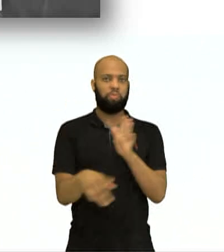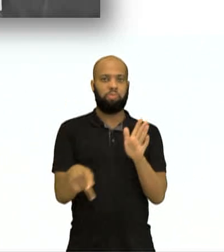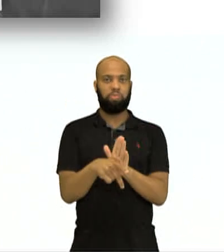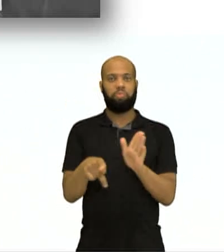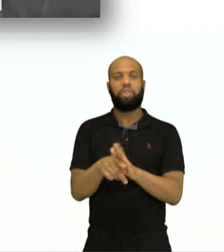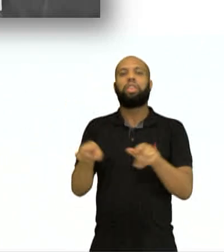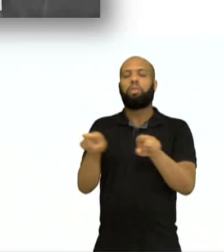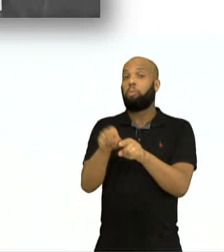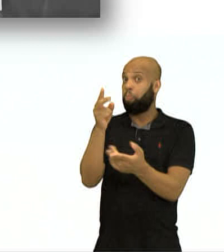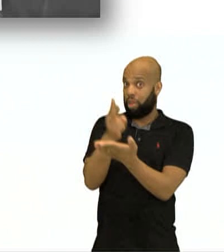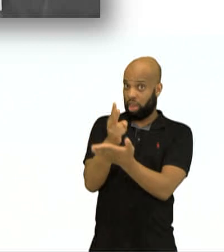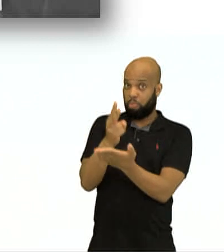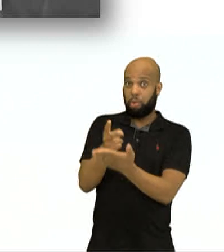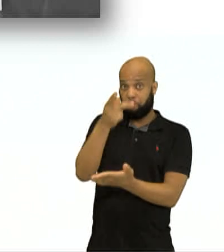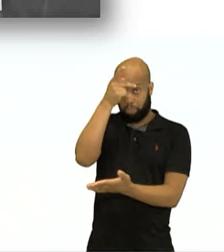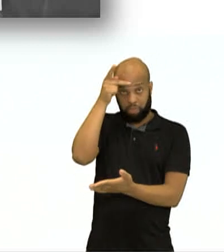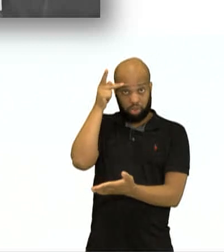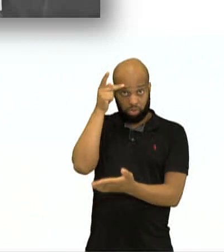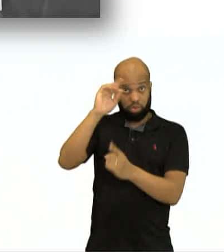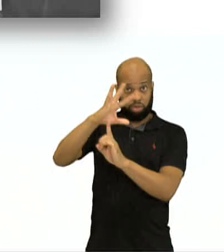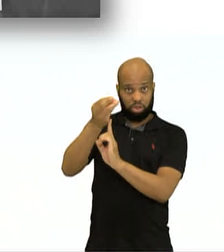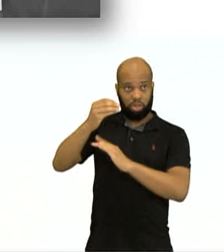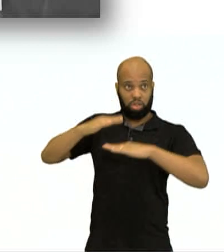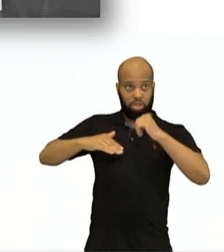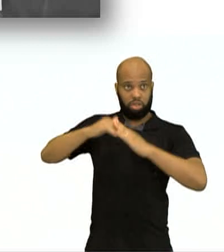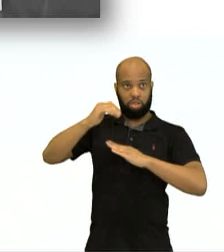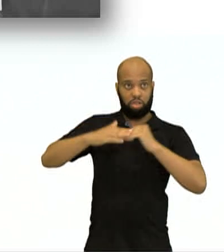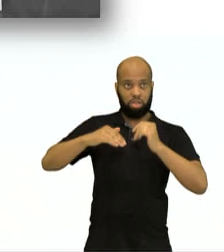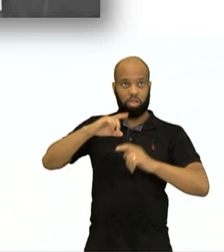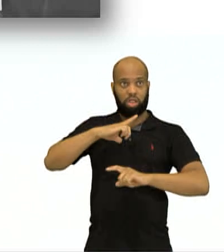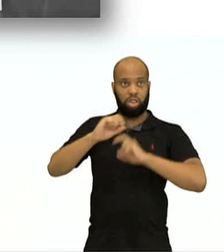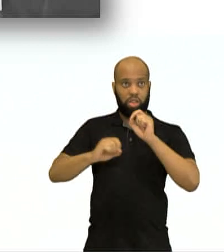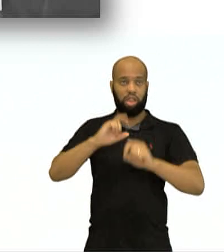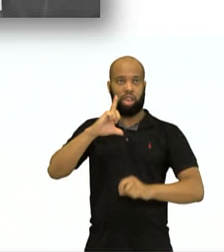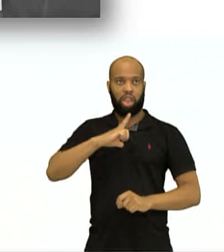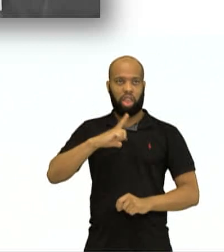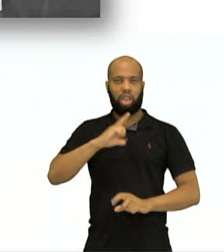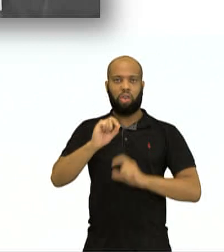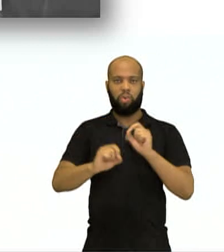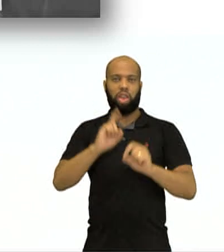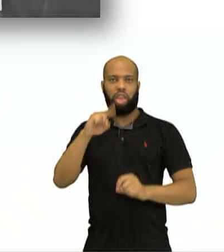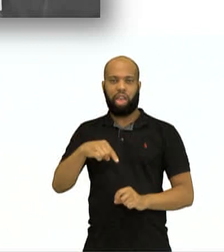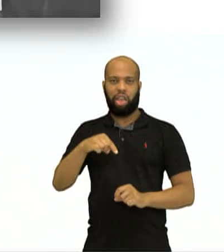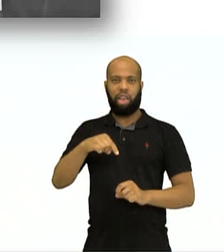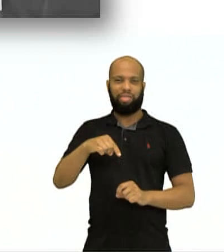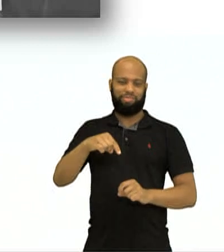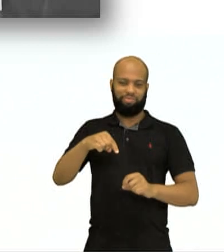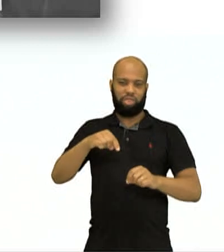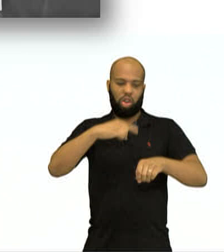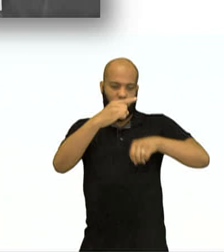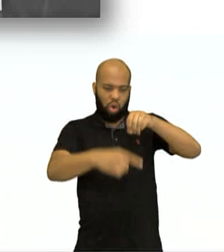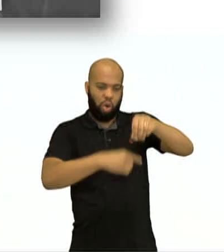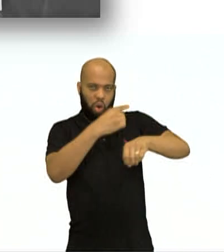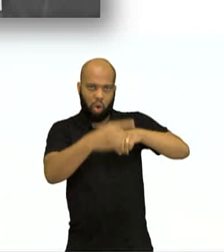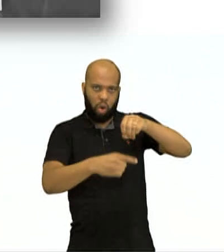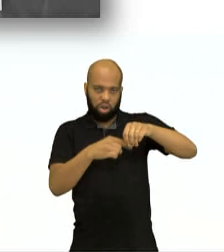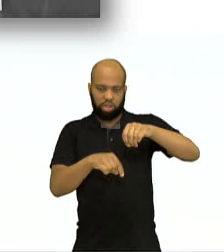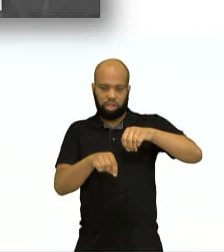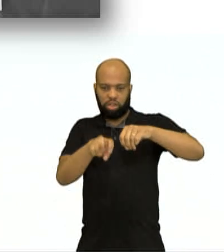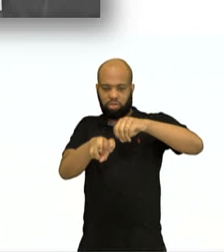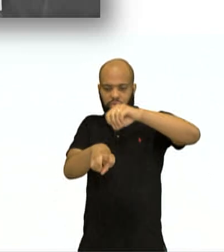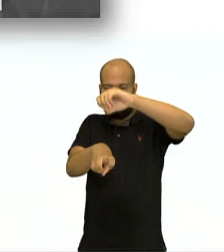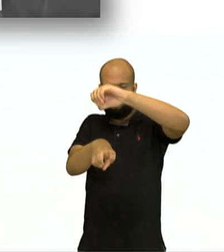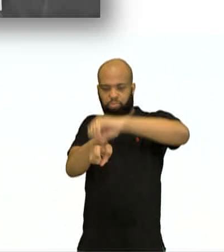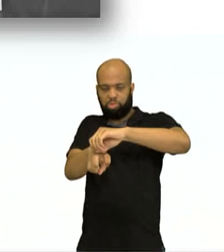Marcel Duchamp que consiste em um garfo de bicicleta com a roda dianteira montada de cabeça para baixo, em